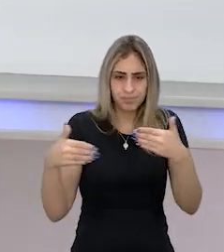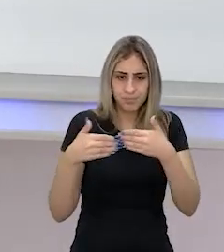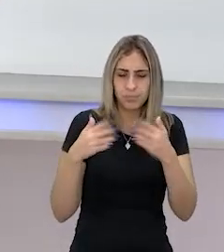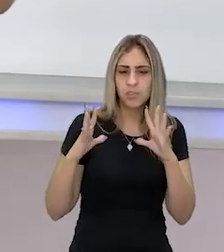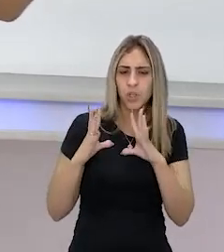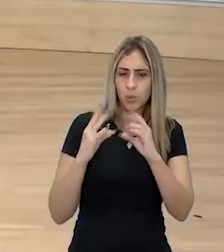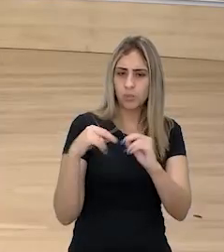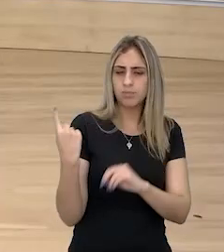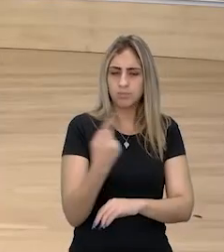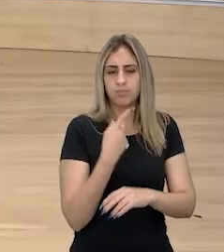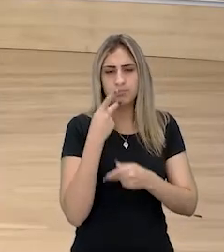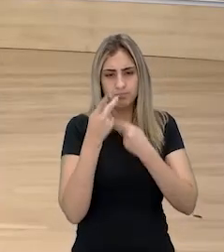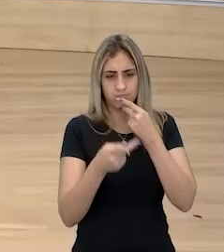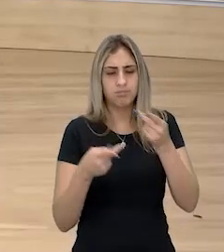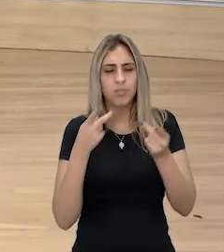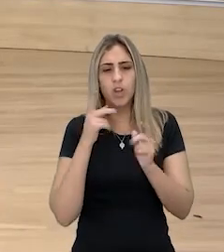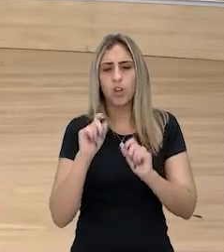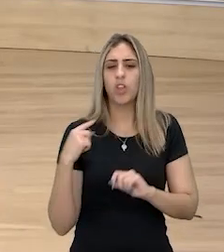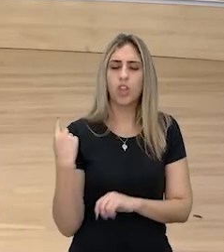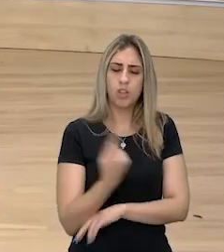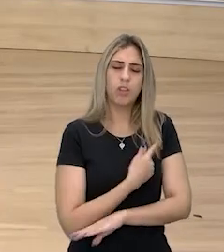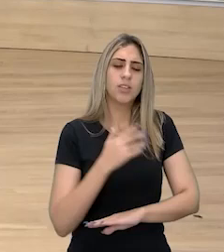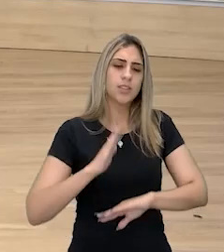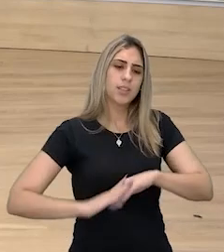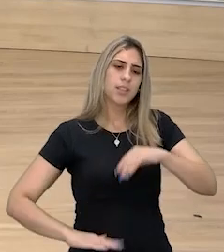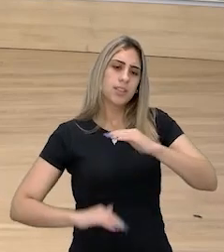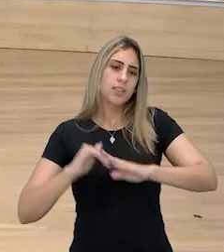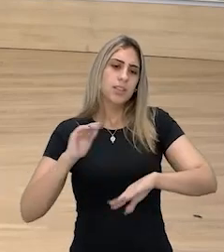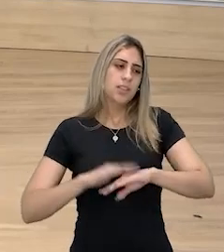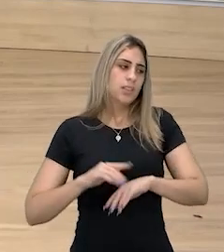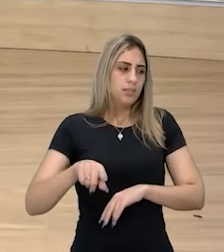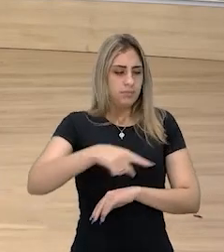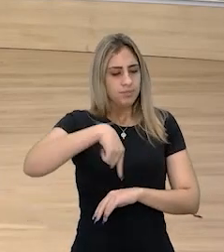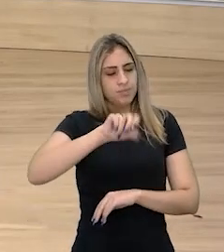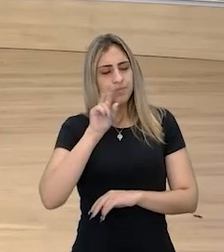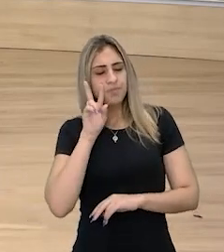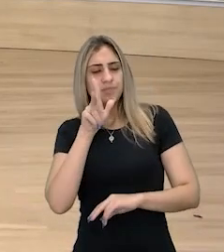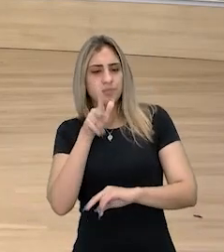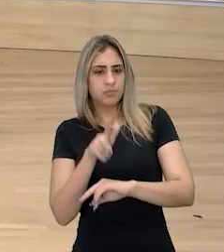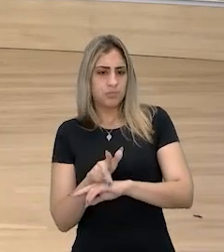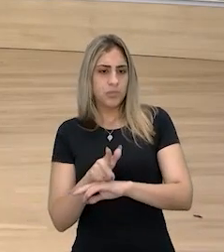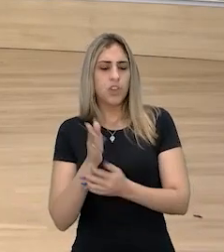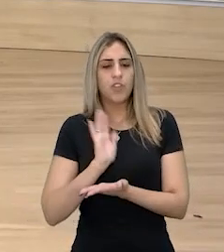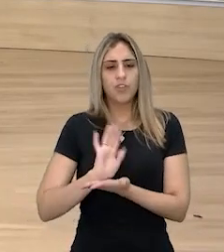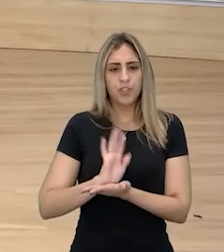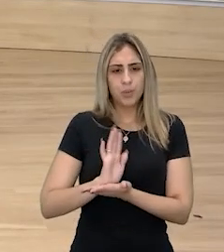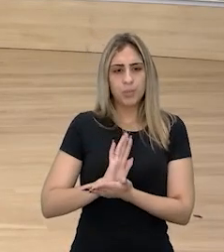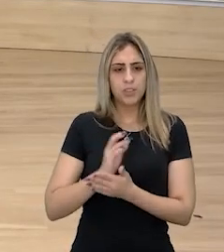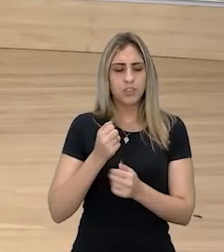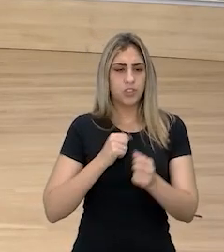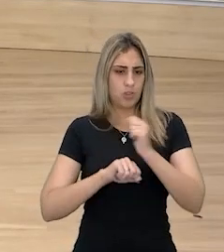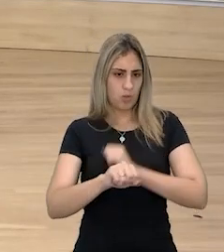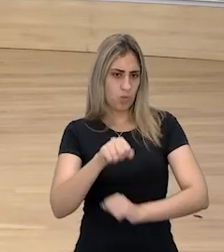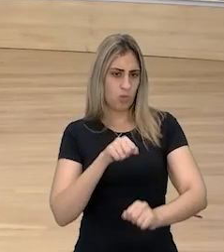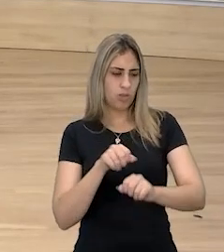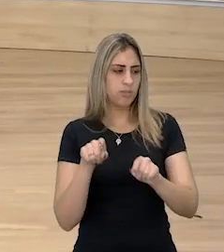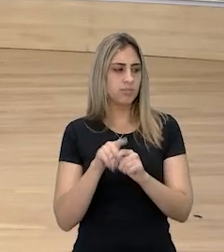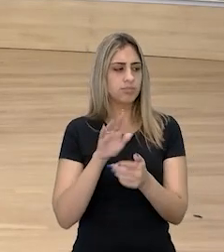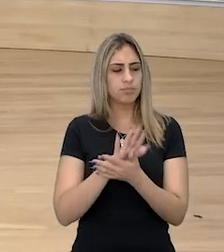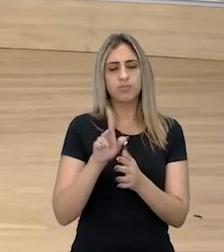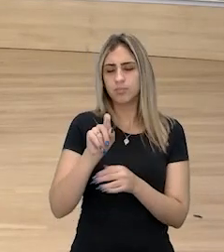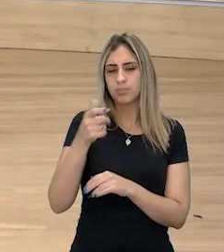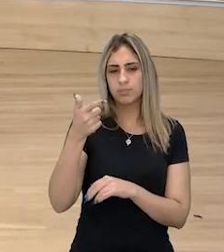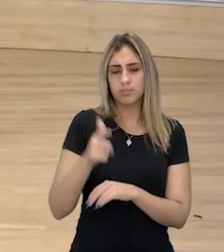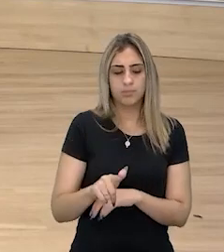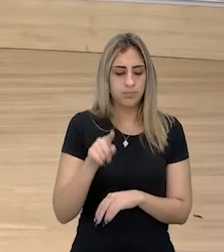que você falou, o que nós praticamos, ao que eles veem nos vídeos, né? Nos filmes de luta. É, porque assim, nada mais é...